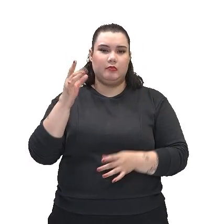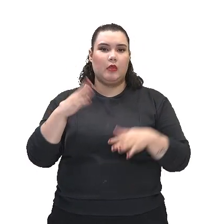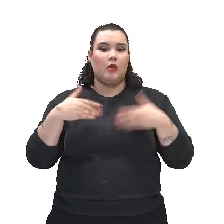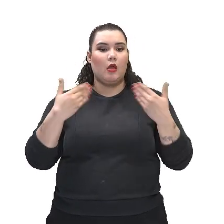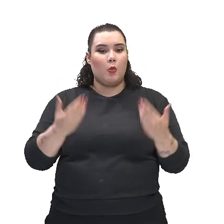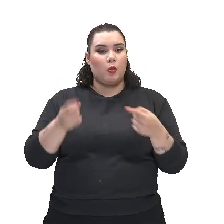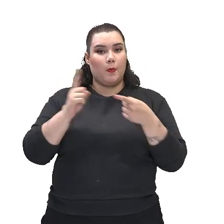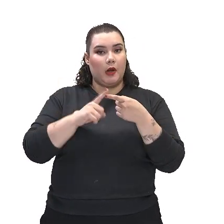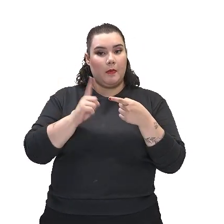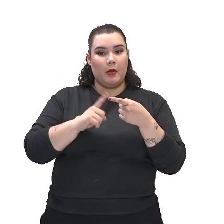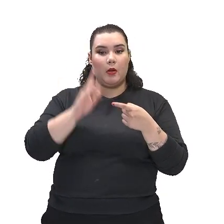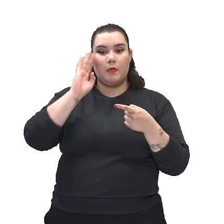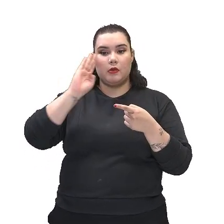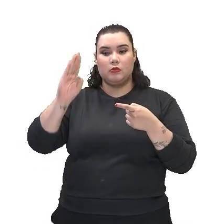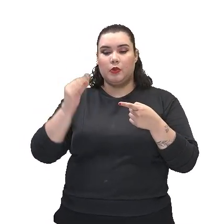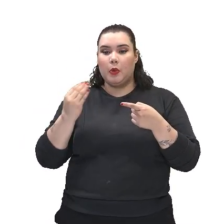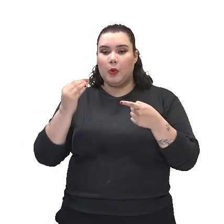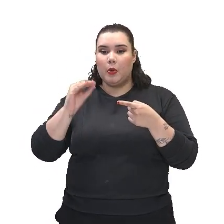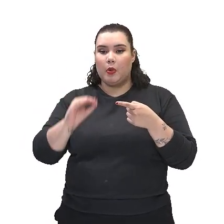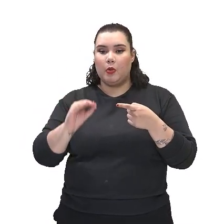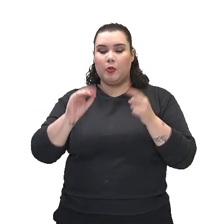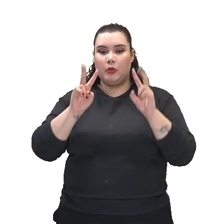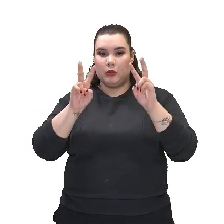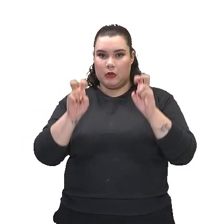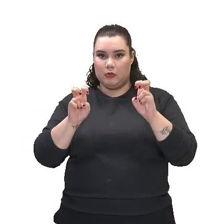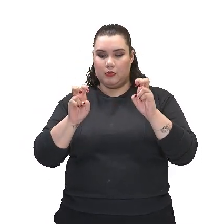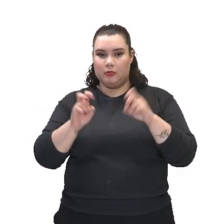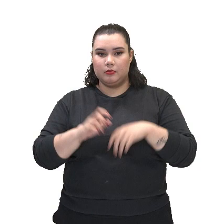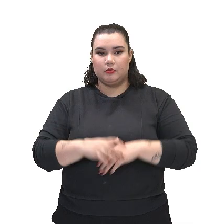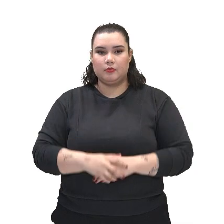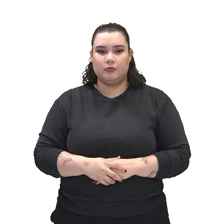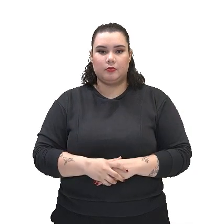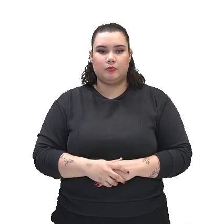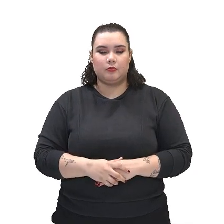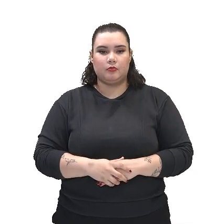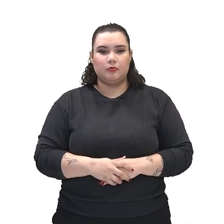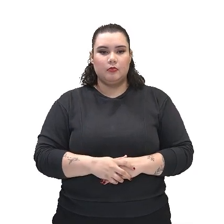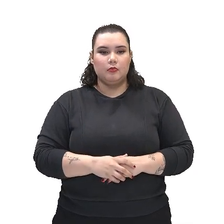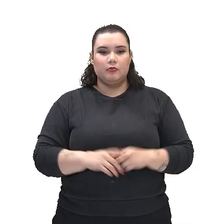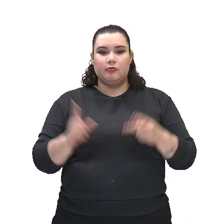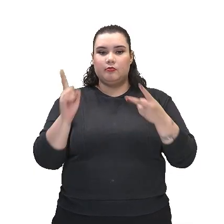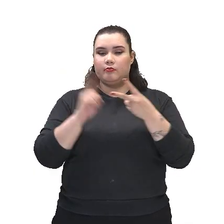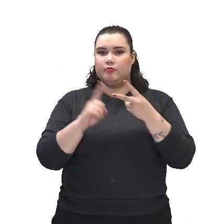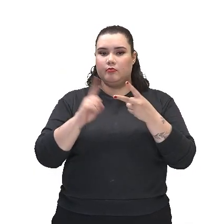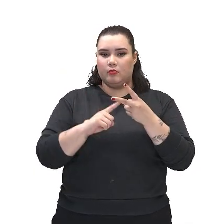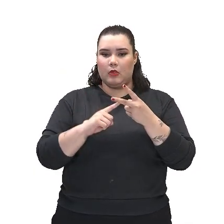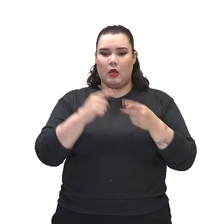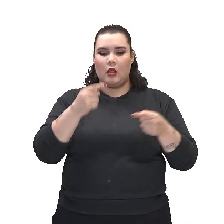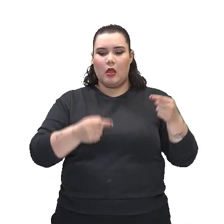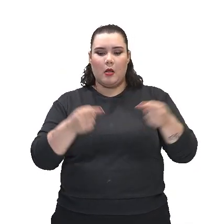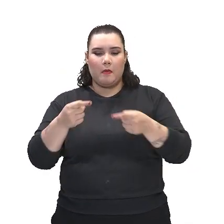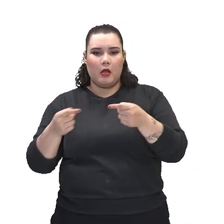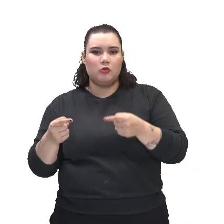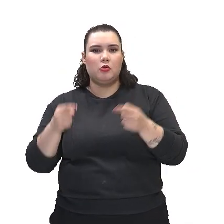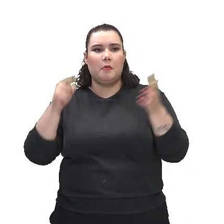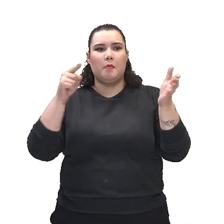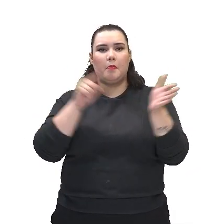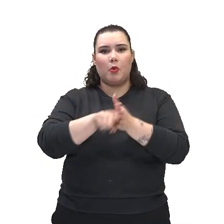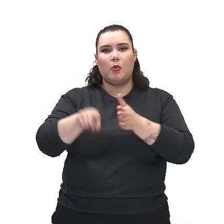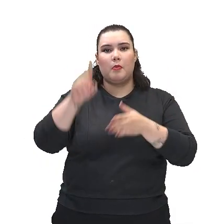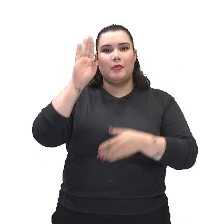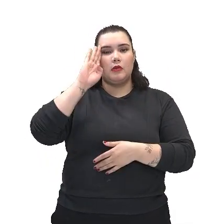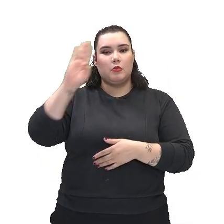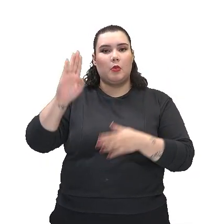item seria apresentado o tema. Questão do debate. A questão é aquela pergunta que você